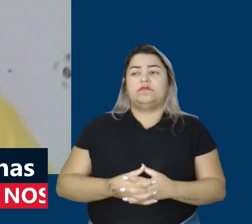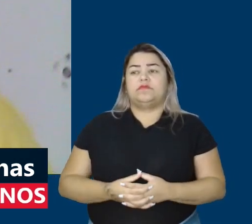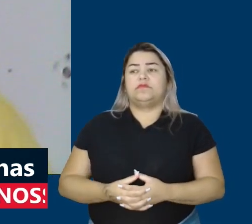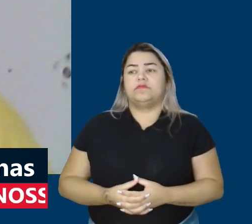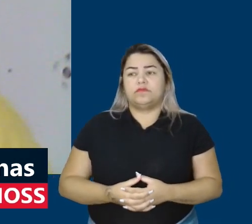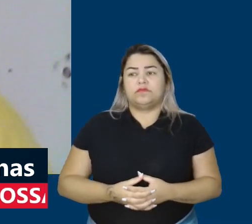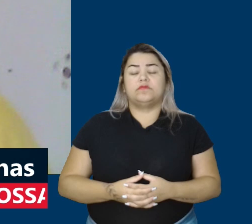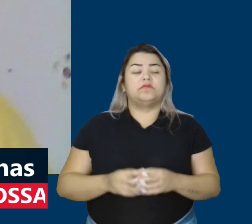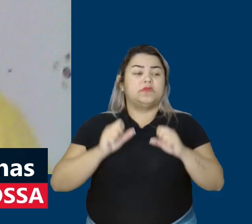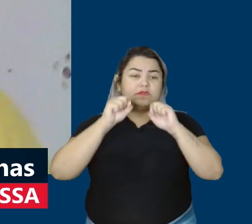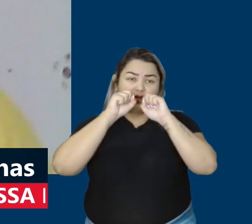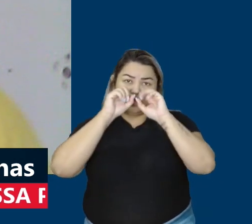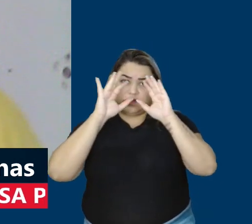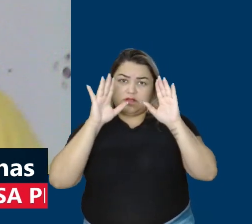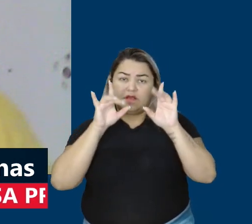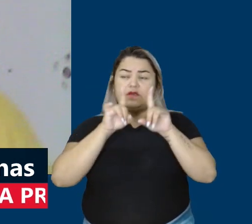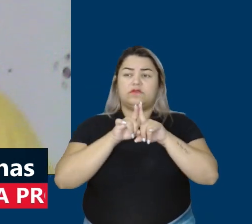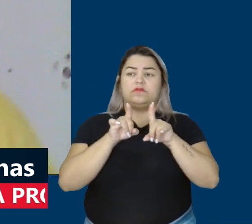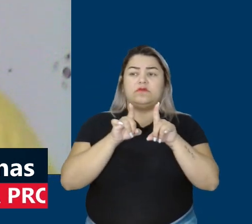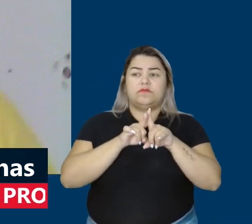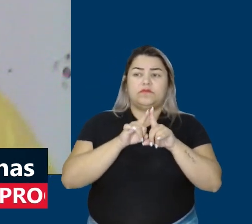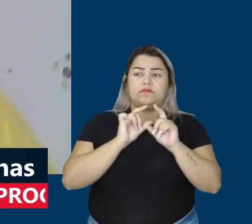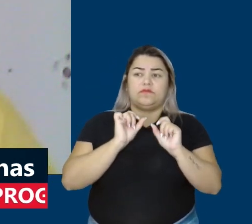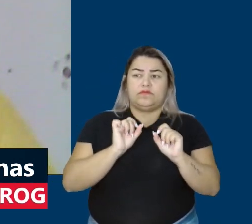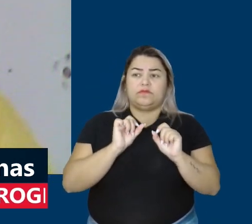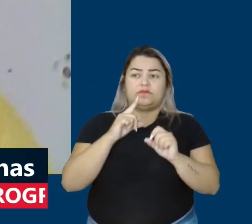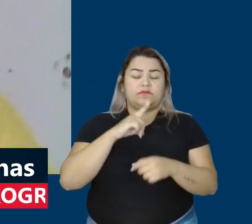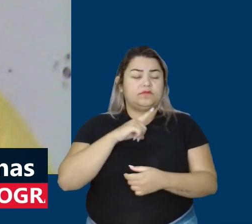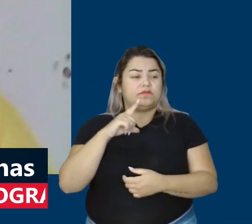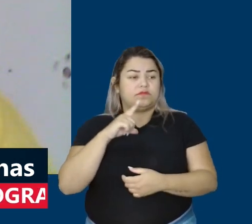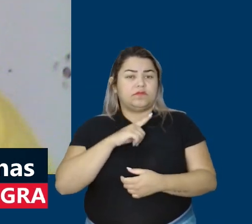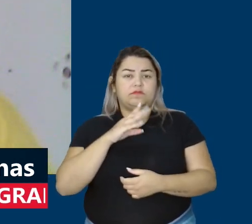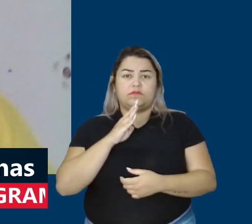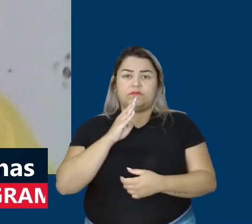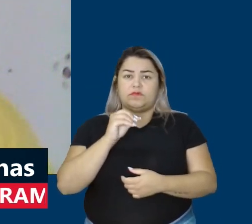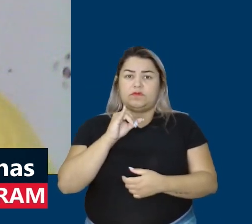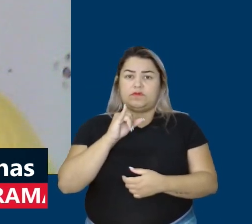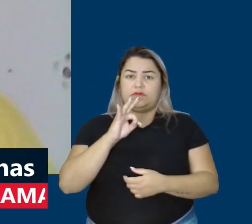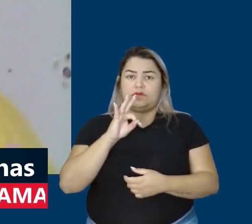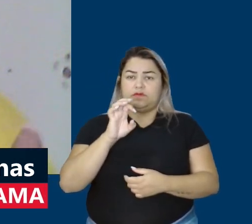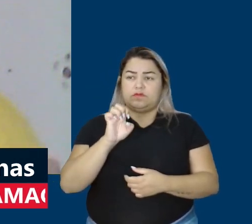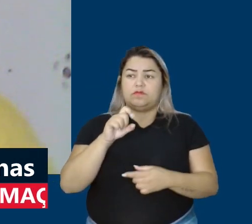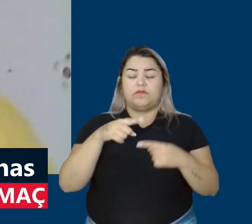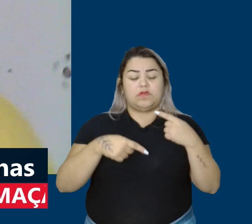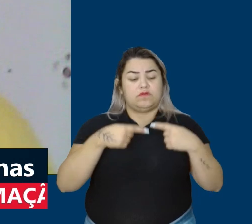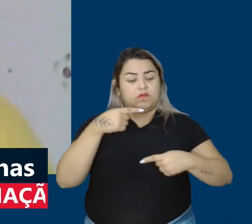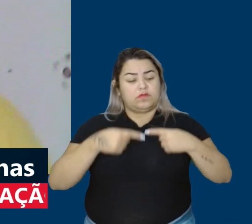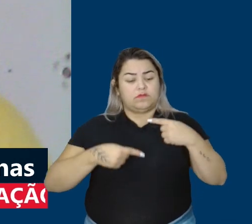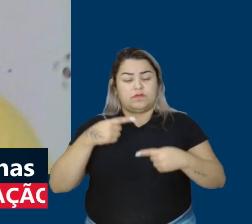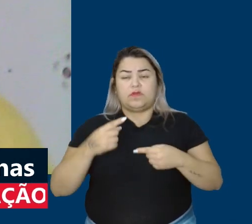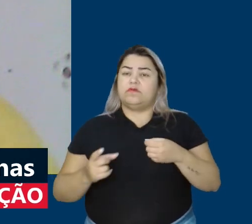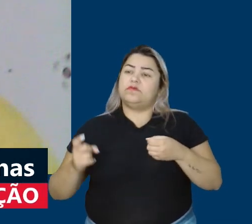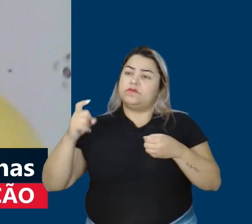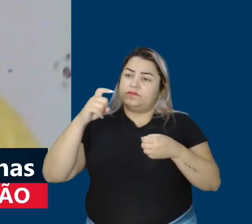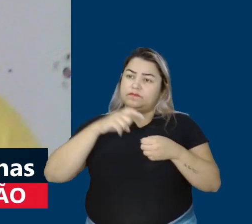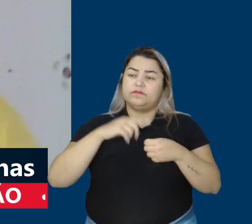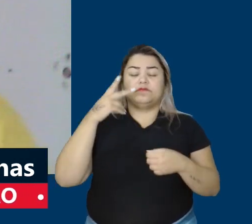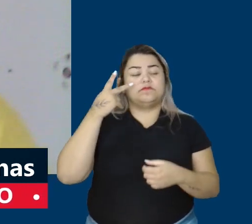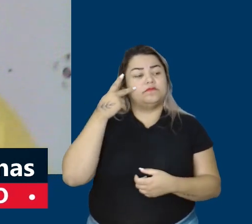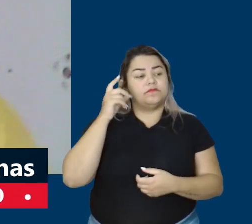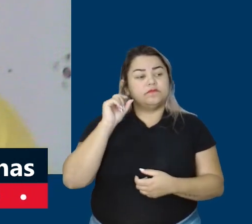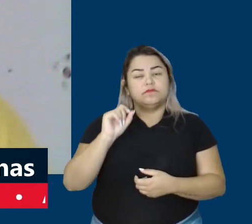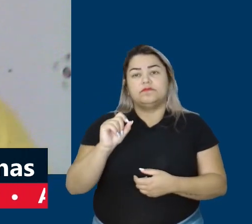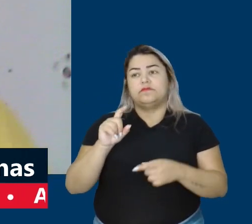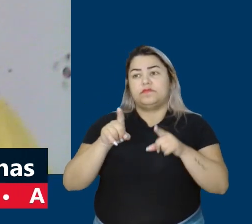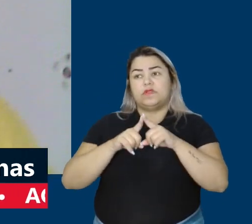de uma forma mais clara, o quanto tem boicote, né, às políticas voltadas para